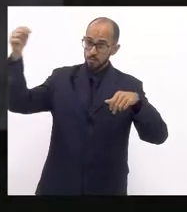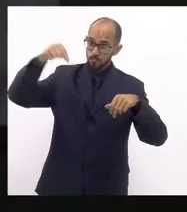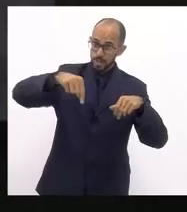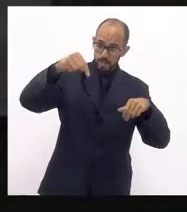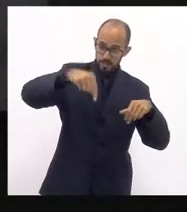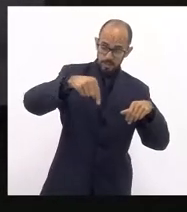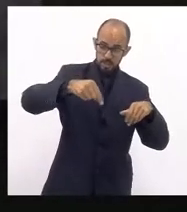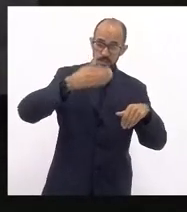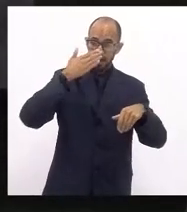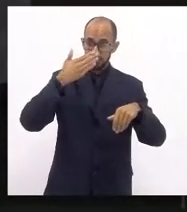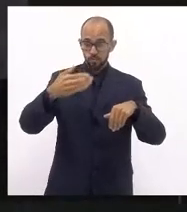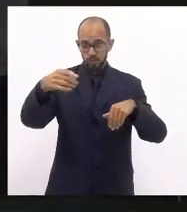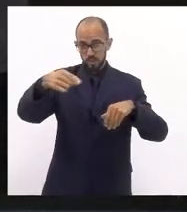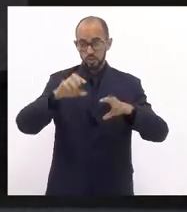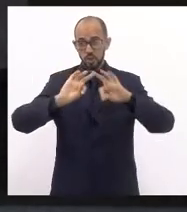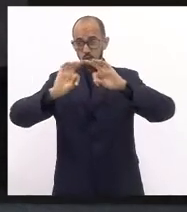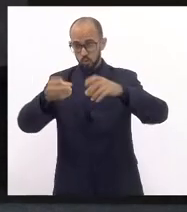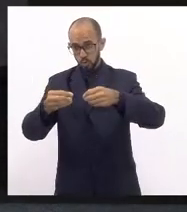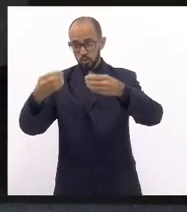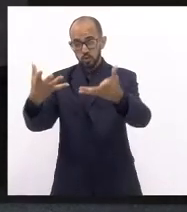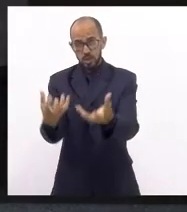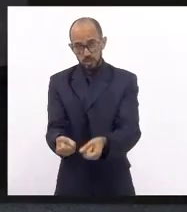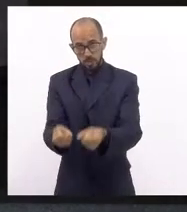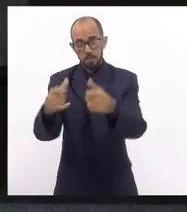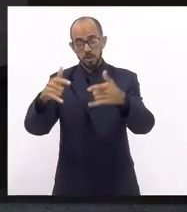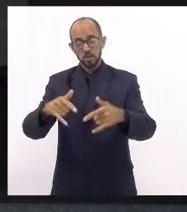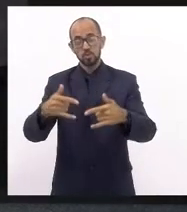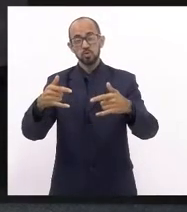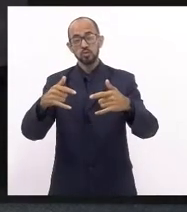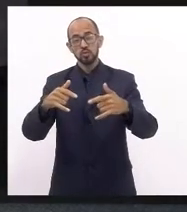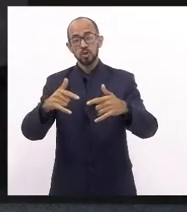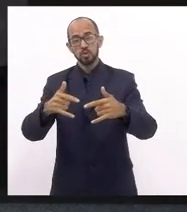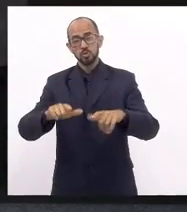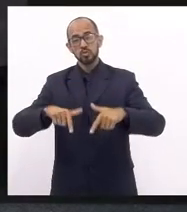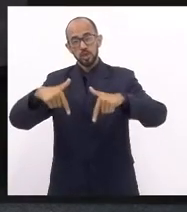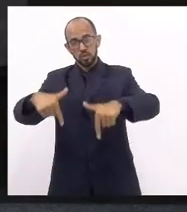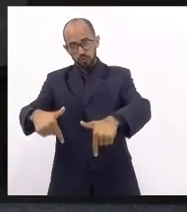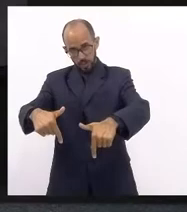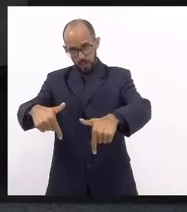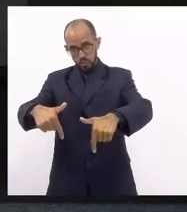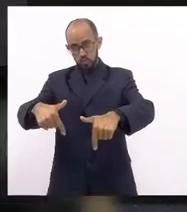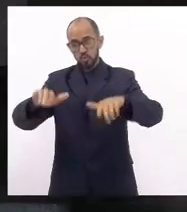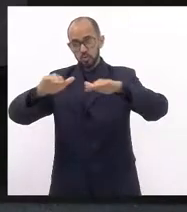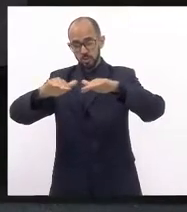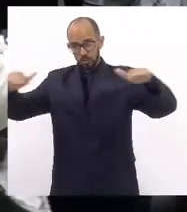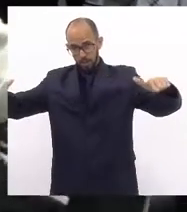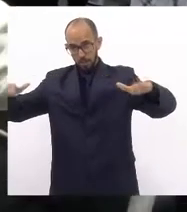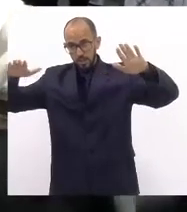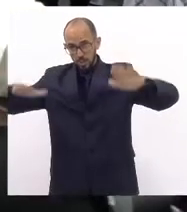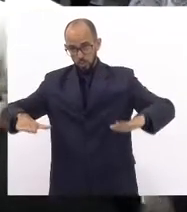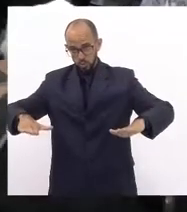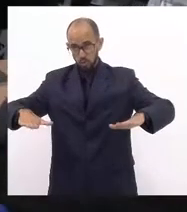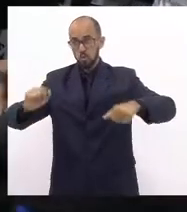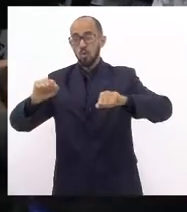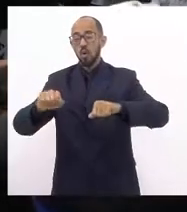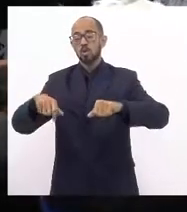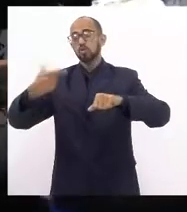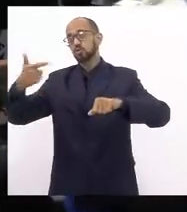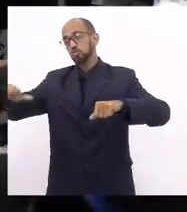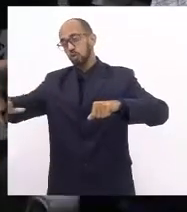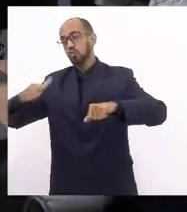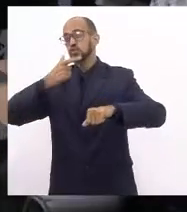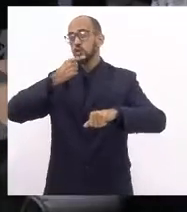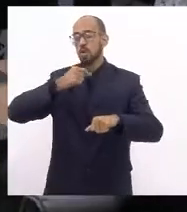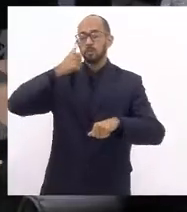agraciados, todos que receberam os seus títulos, os que estão aqui na mesa, continuam aqui, e os demais, homens